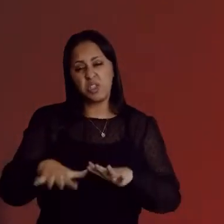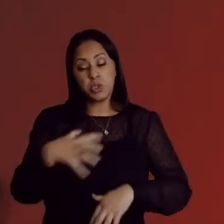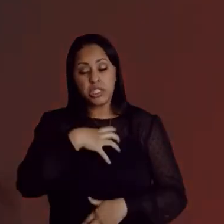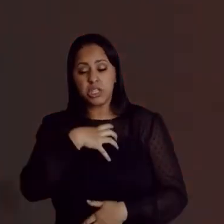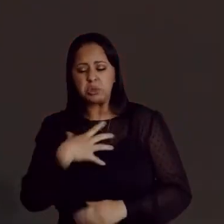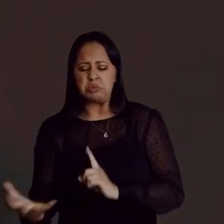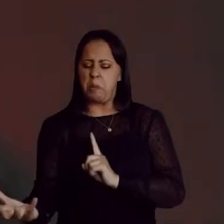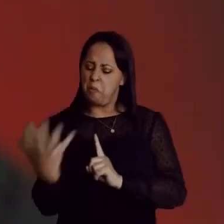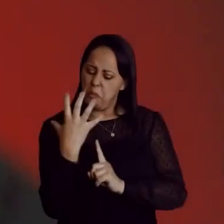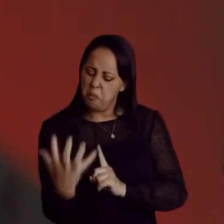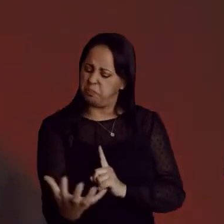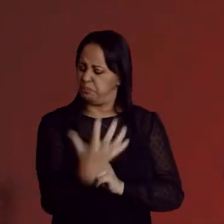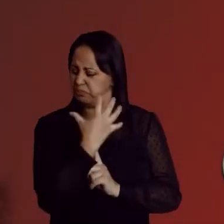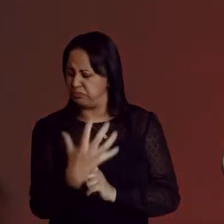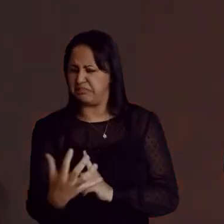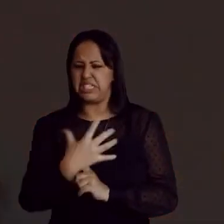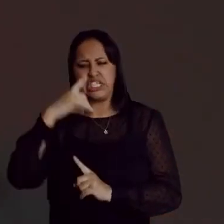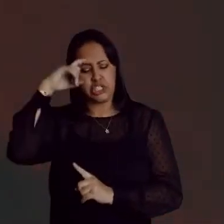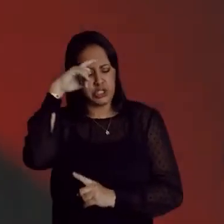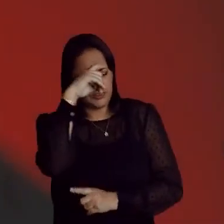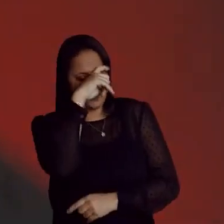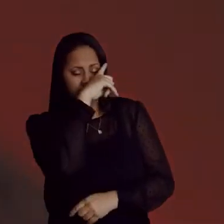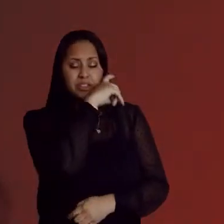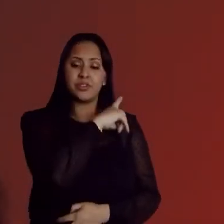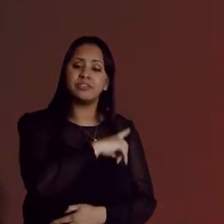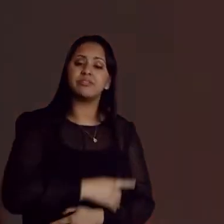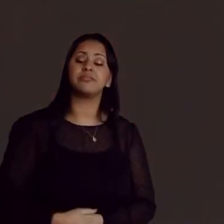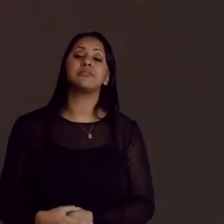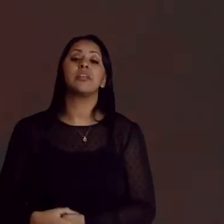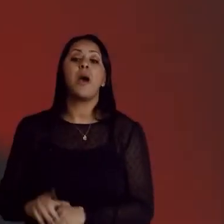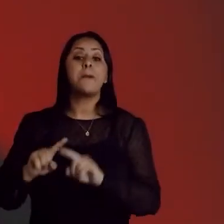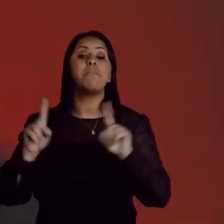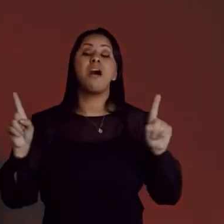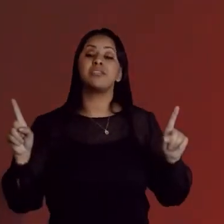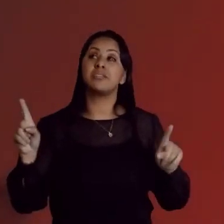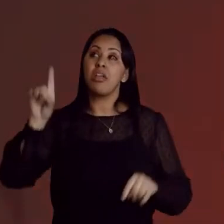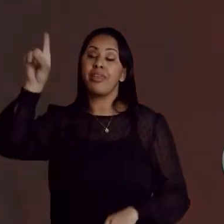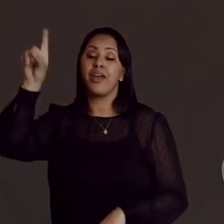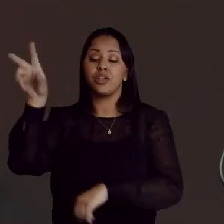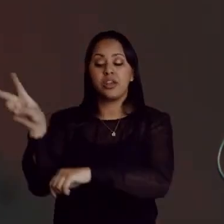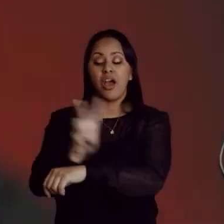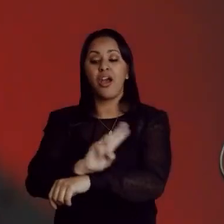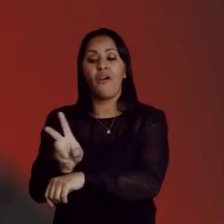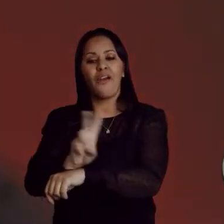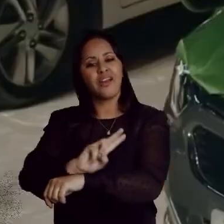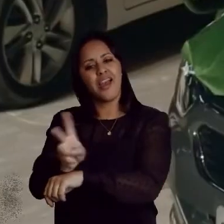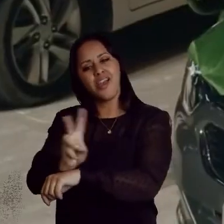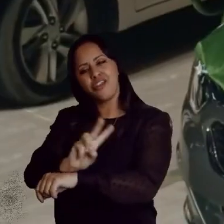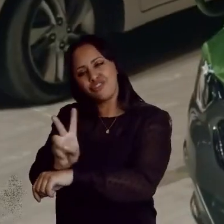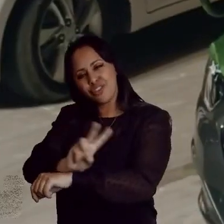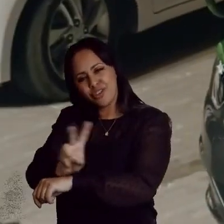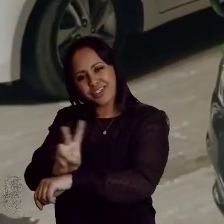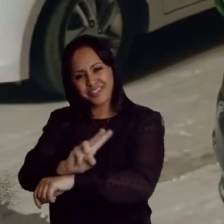Por mais pressão que seja a situação, o controle ainda